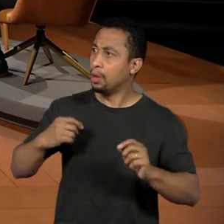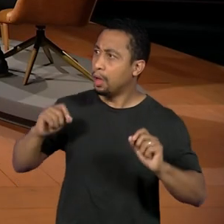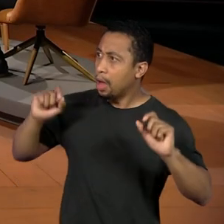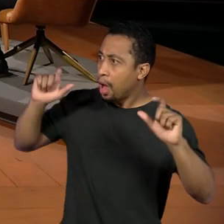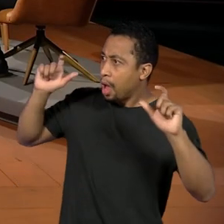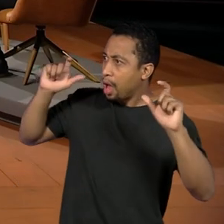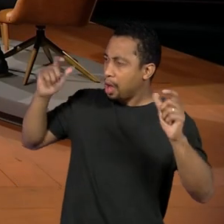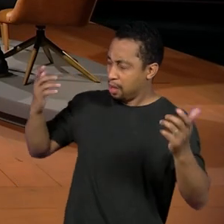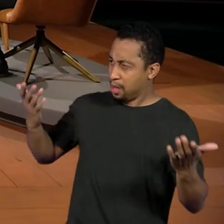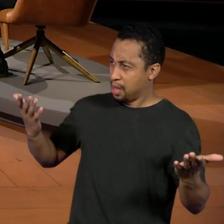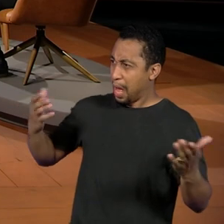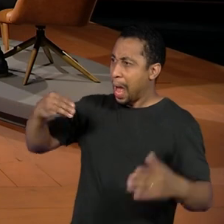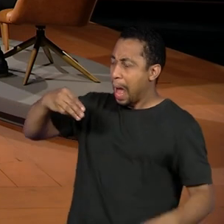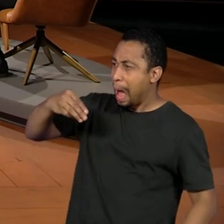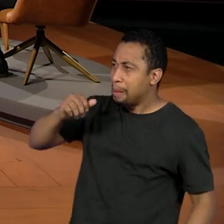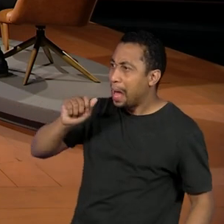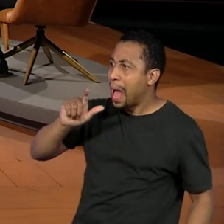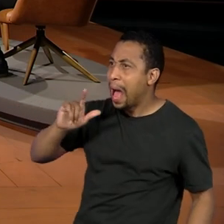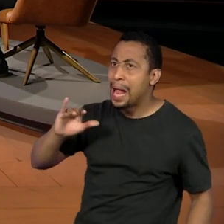pum!